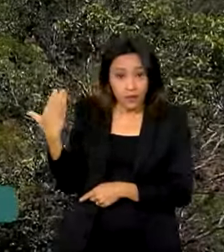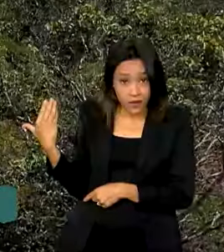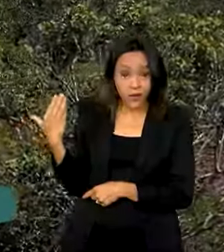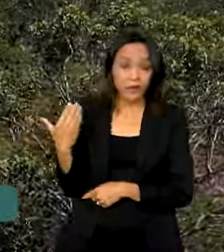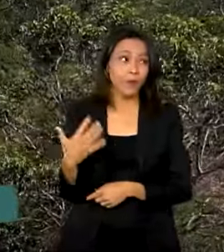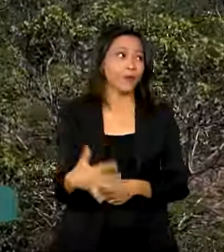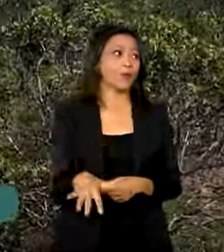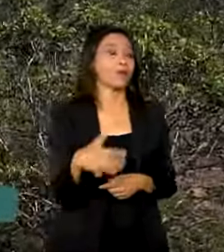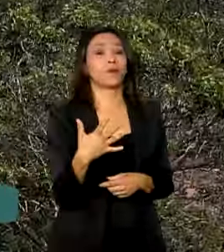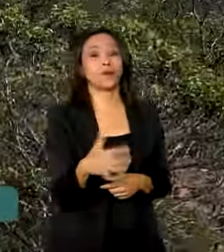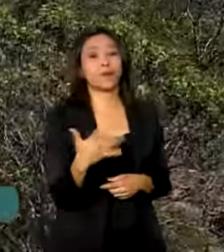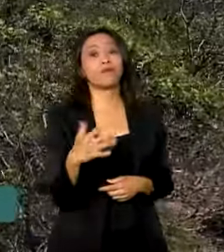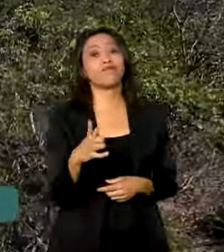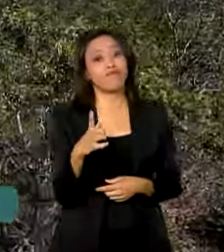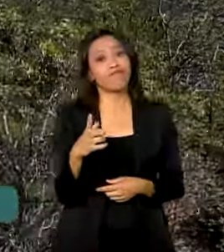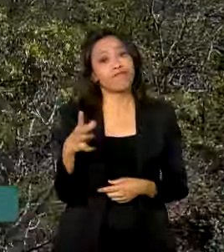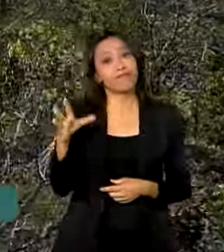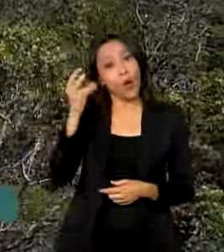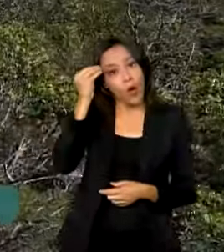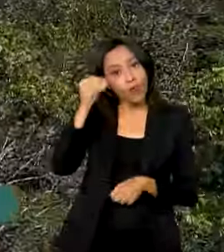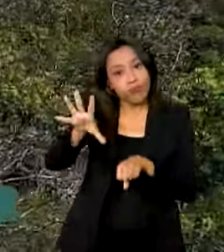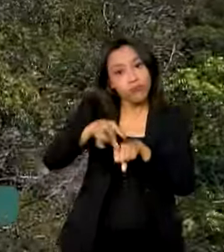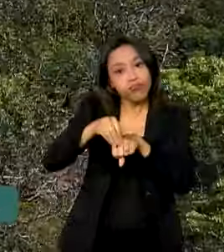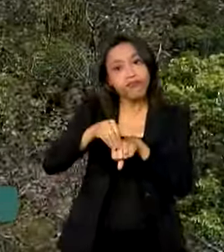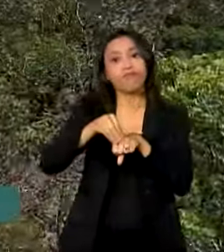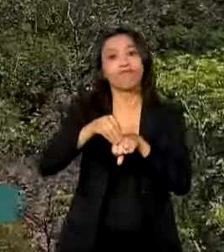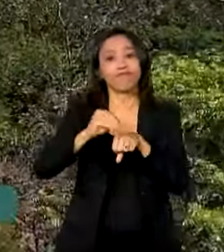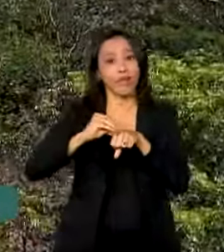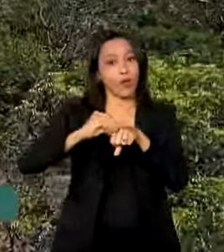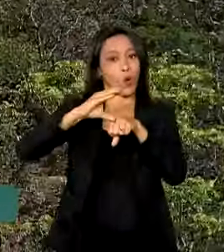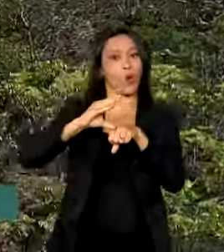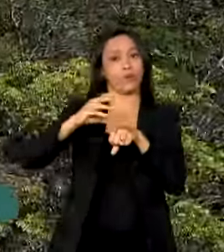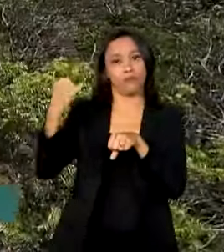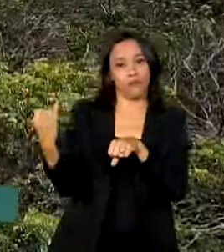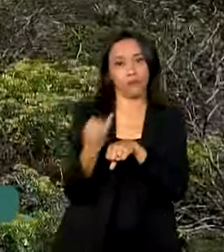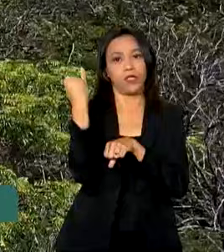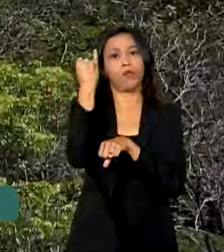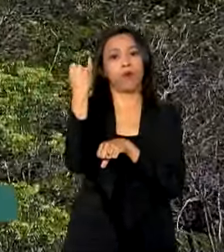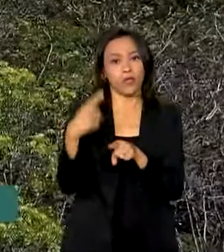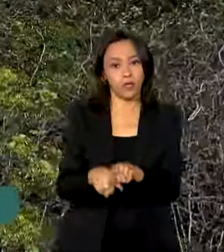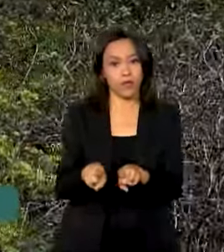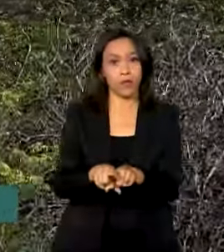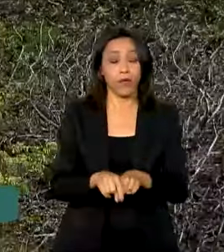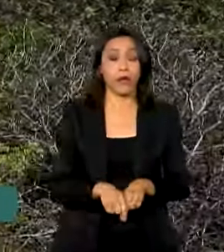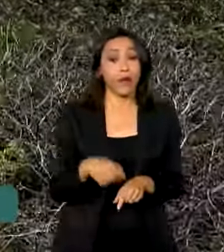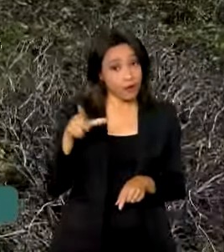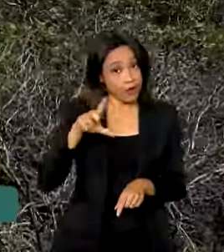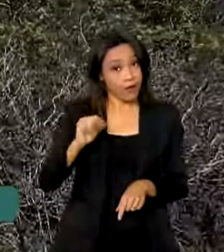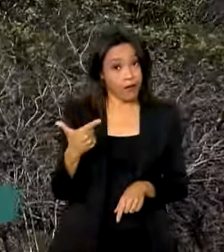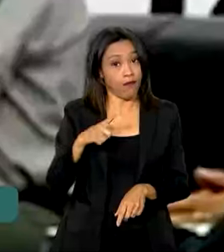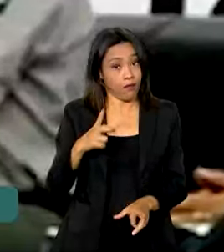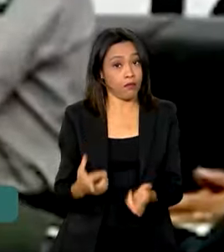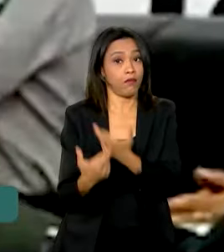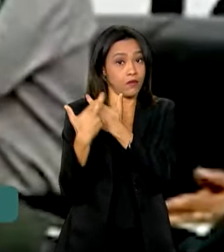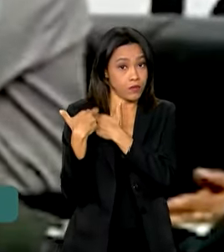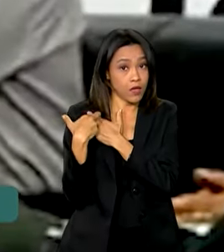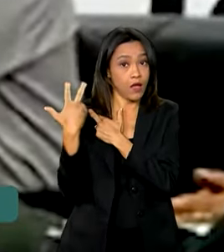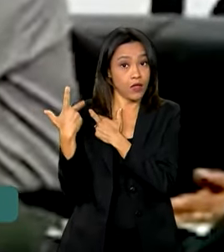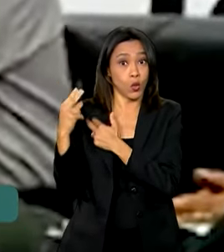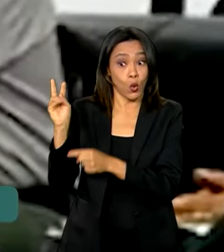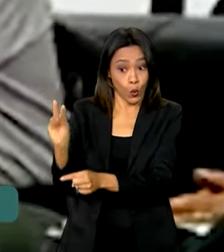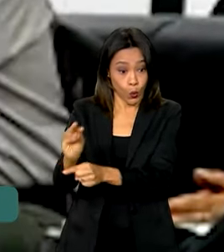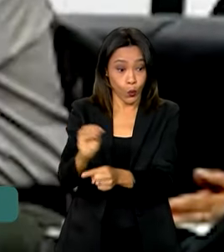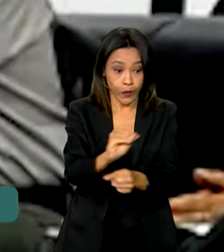né, bastante conhecimento e importância. Obviamente que isso vem também com a responsabilidade, né? Cuidar de